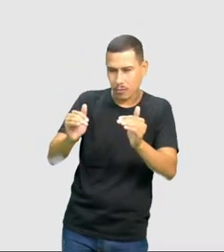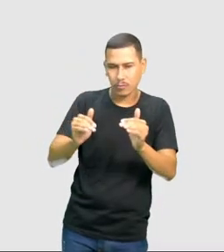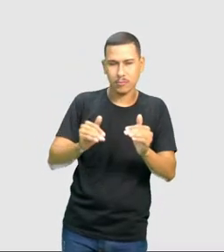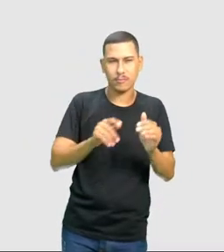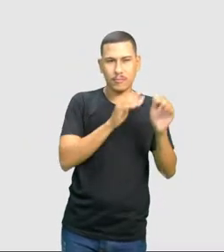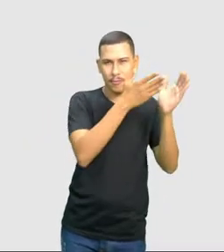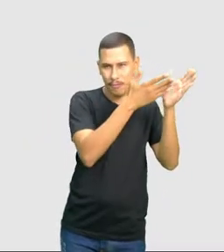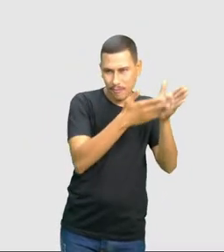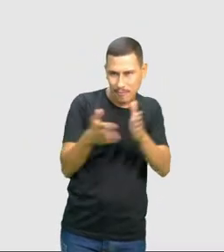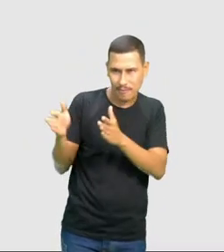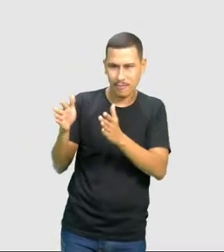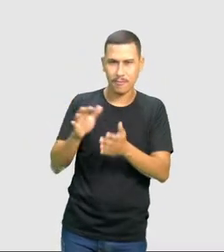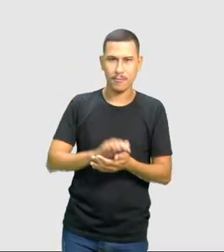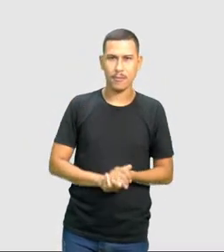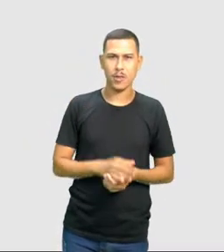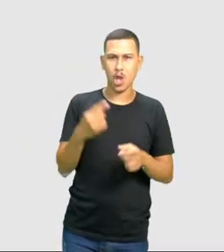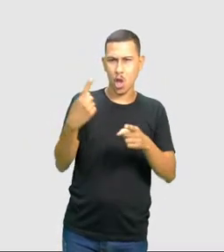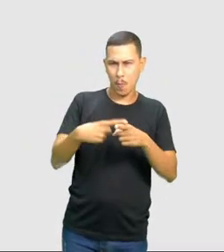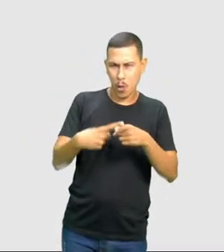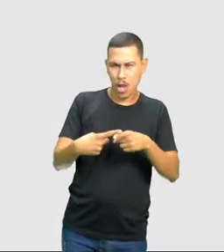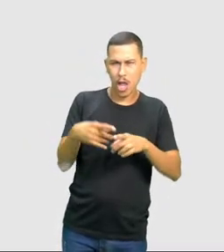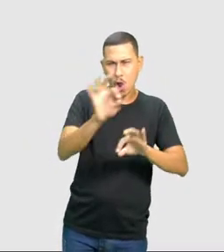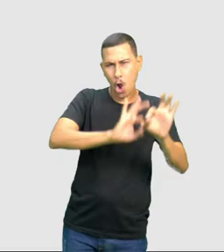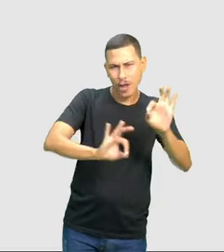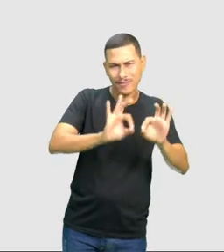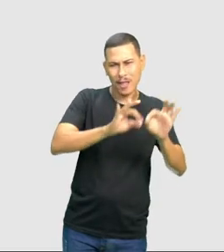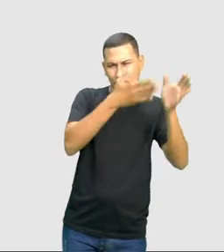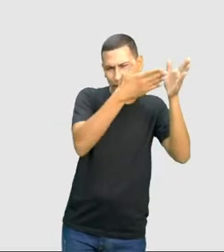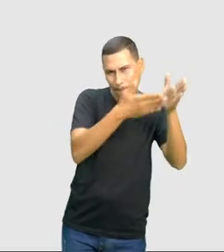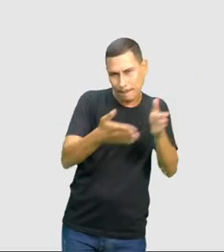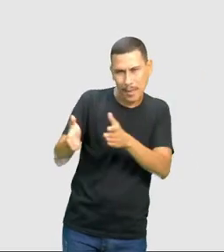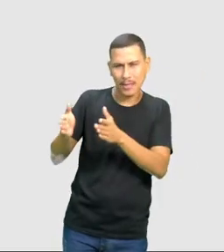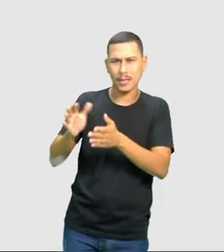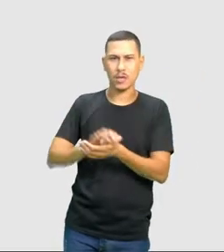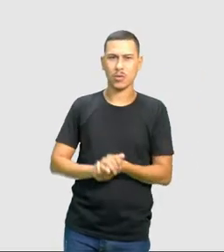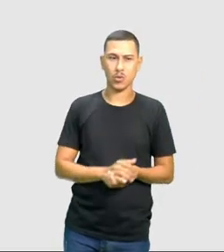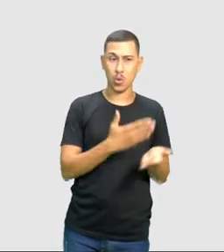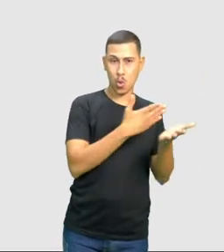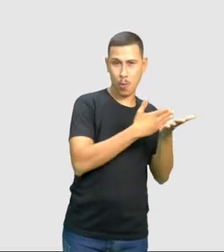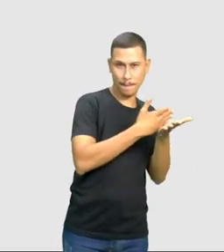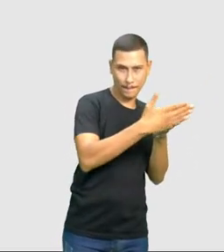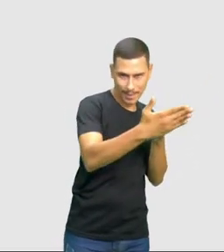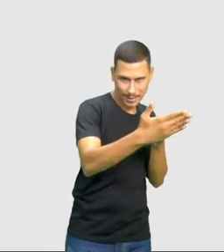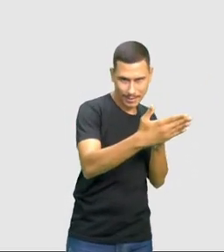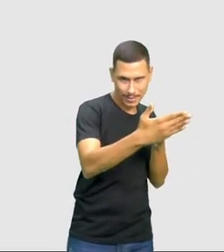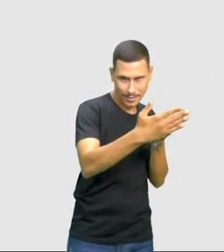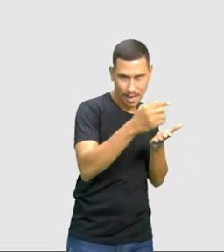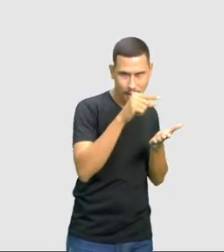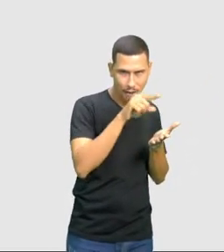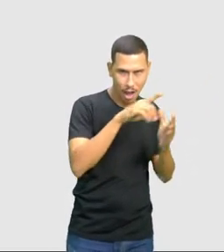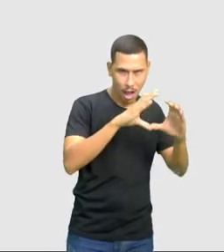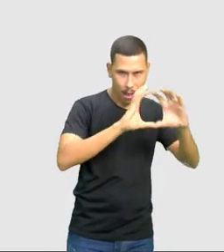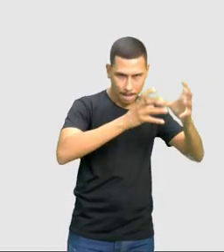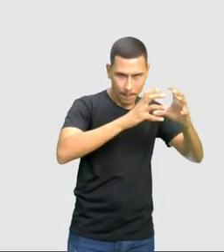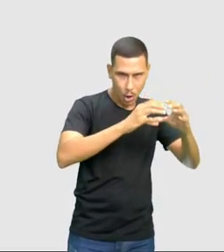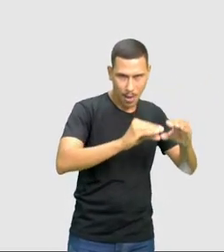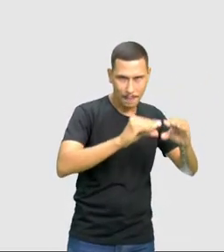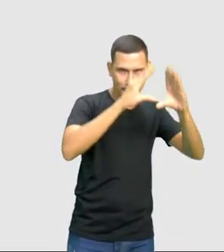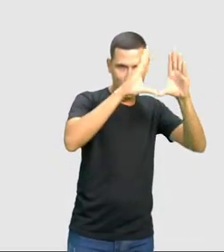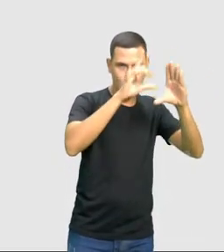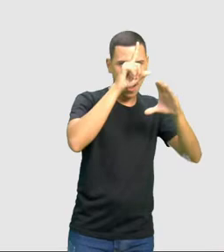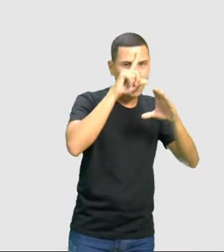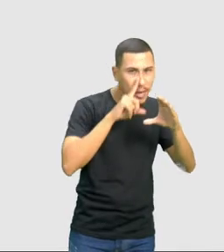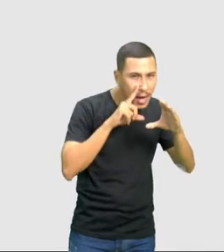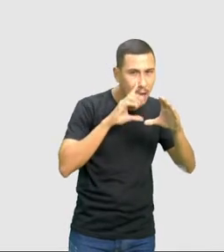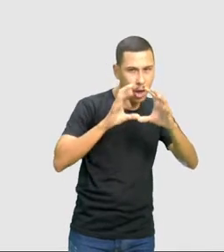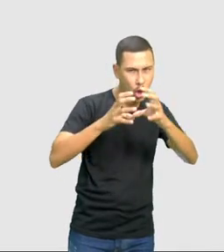pessoal. Por quê? Delimitando o padrão, nós temos inicial a bola maior amarela, uma